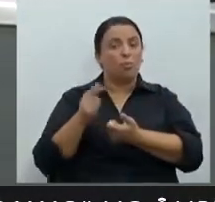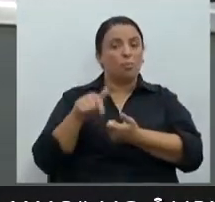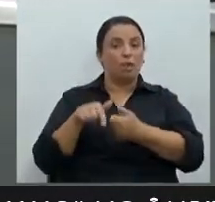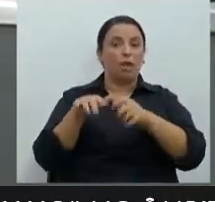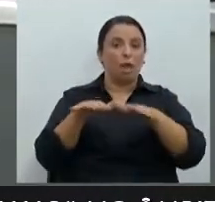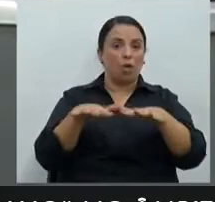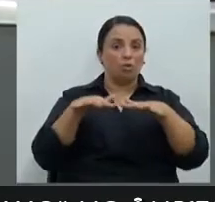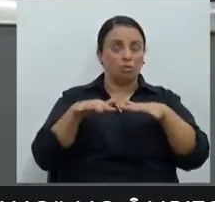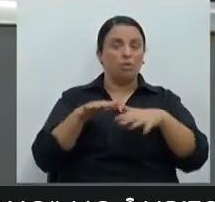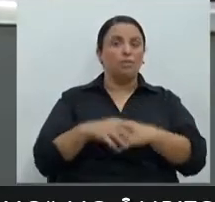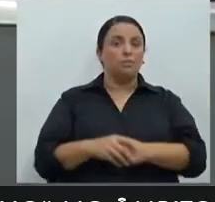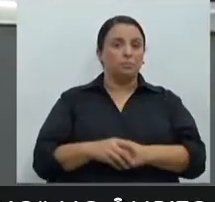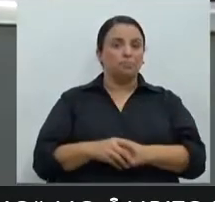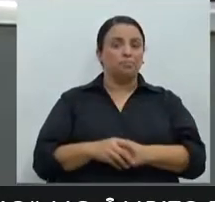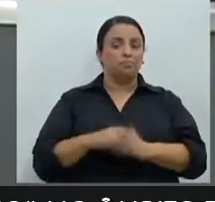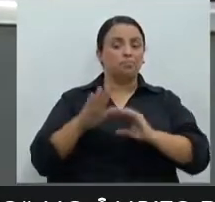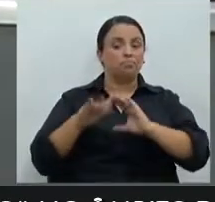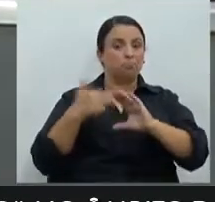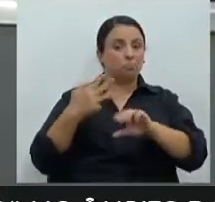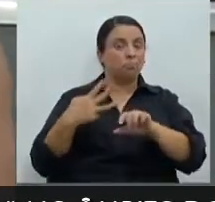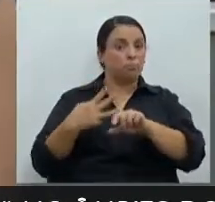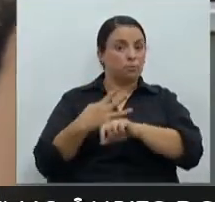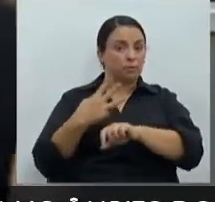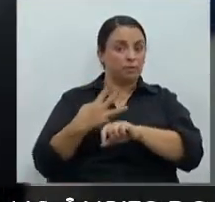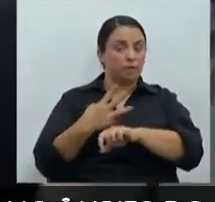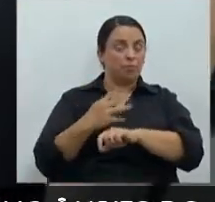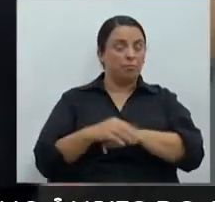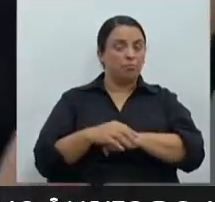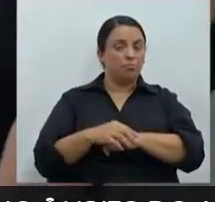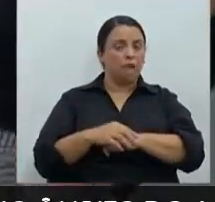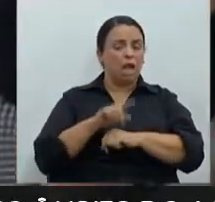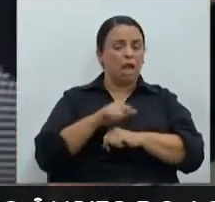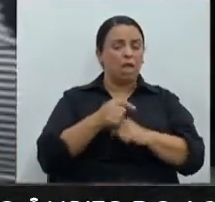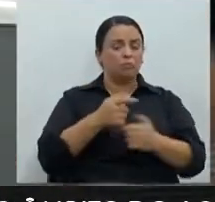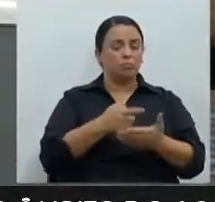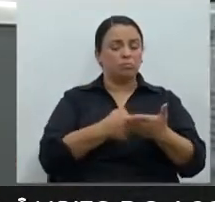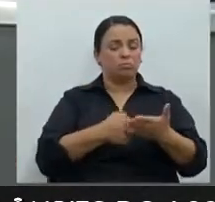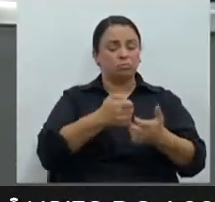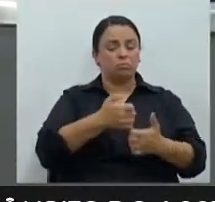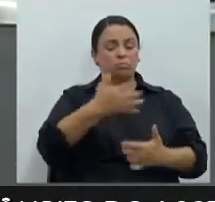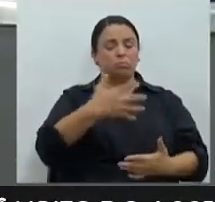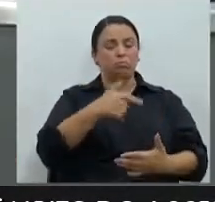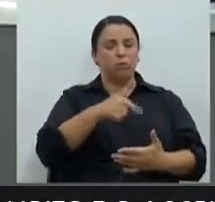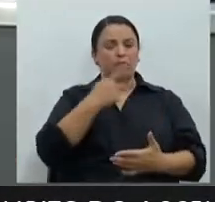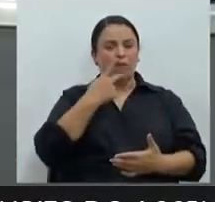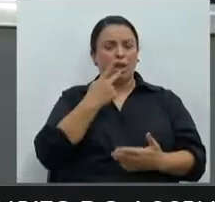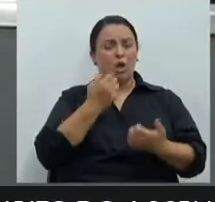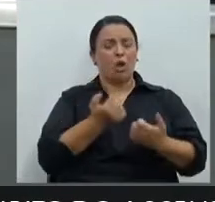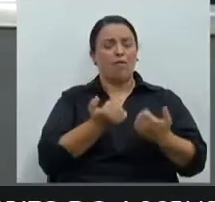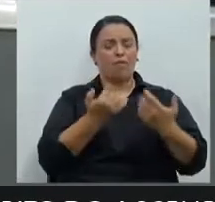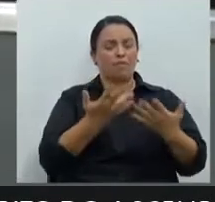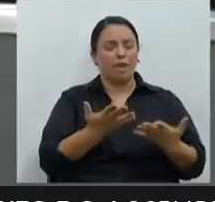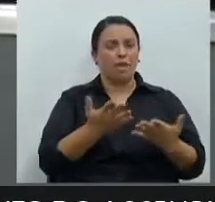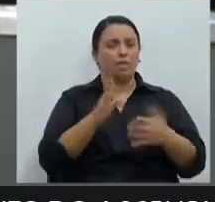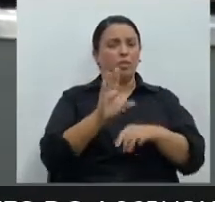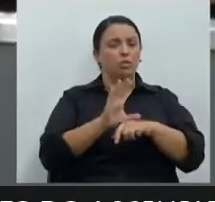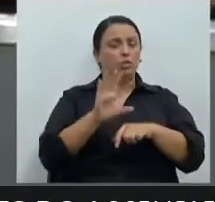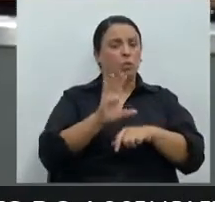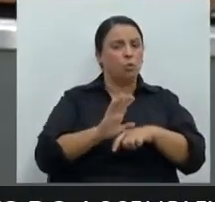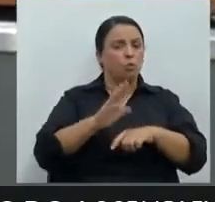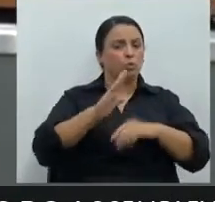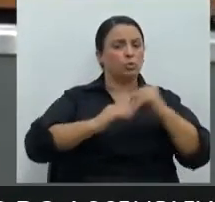WhatsApp, o convite vinha falando sobre oferta de cursos